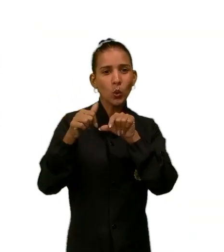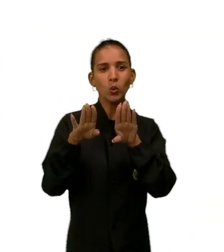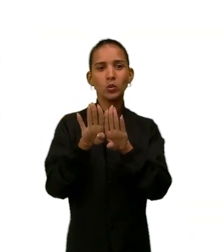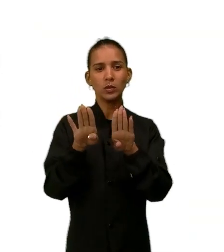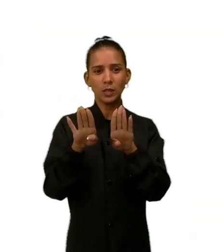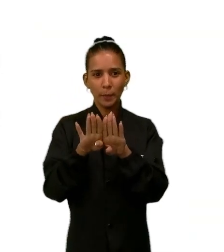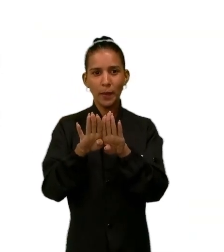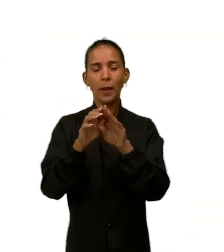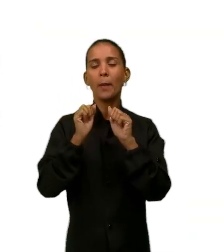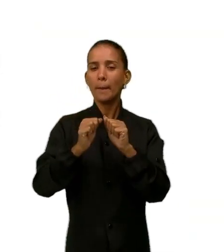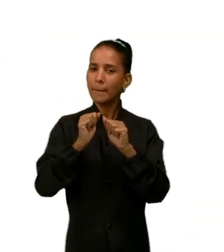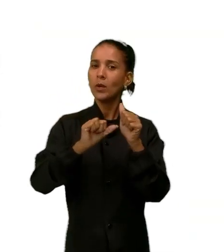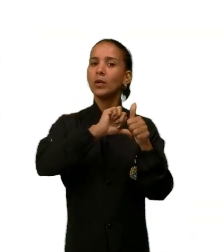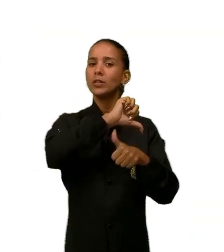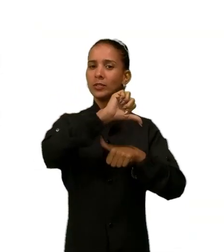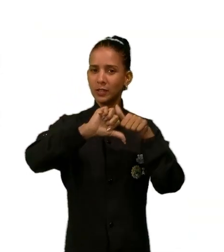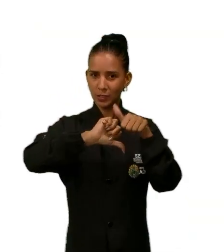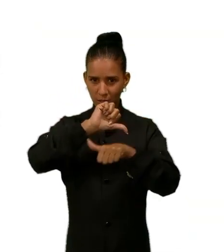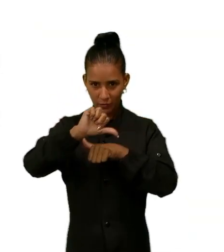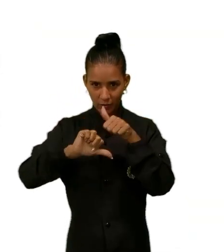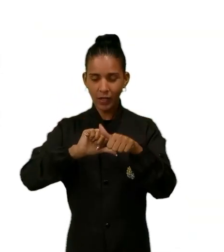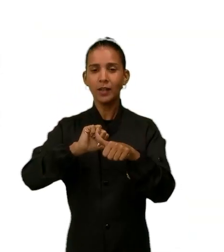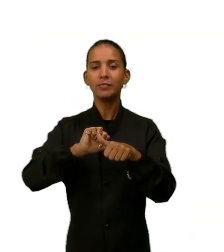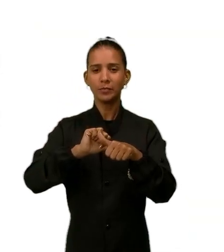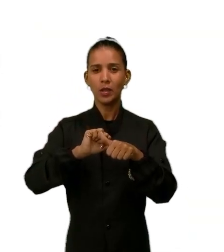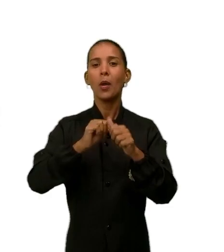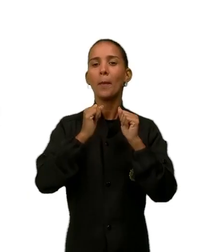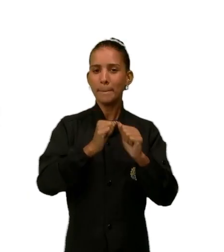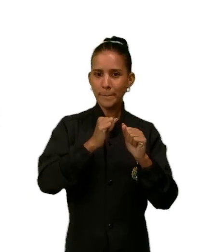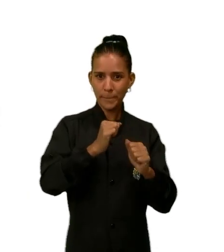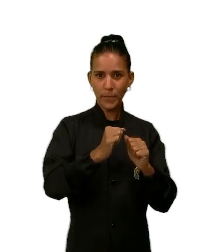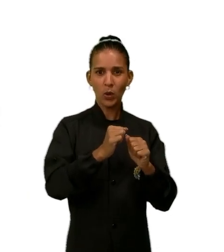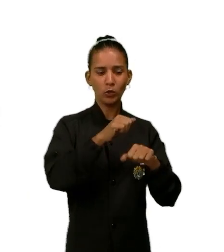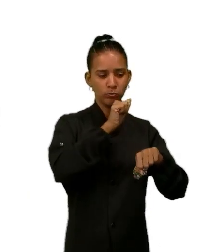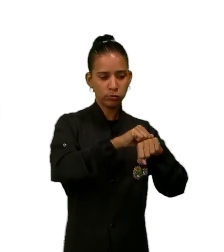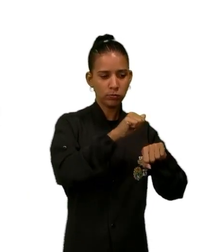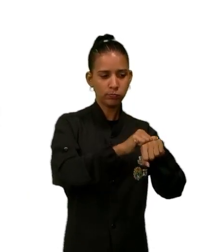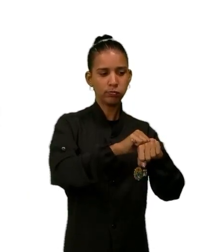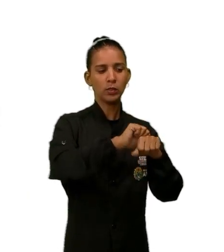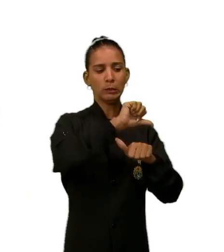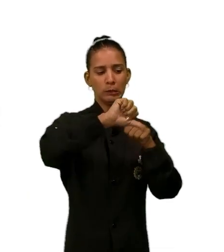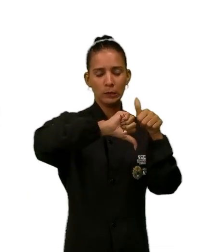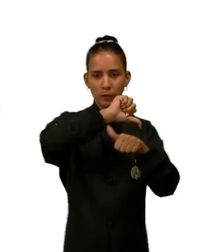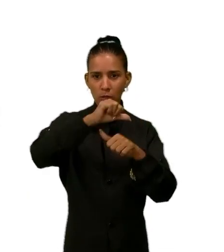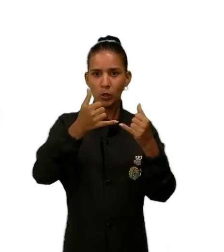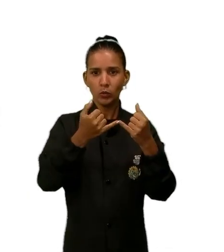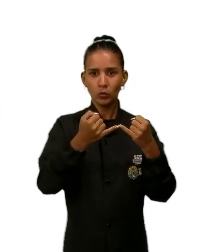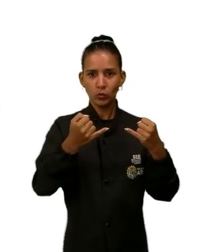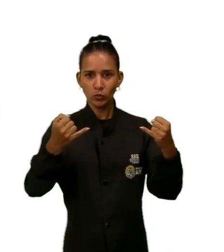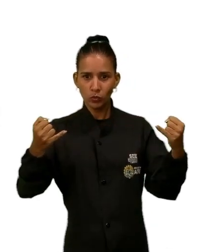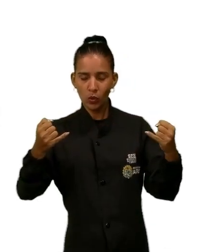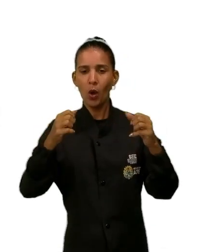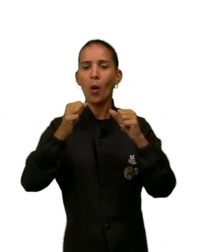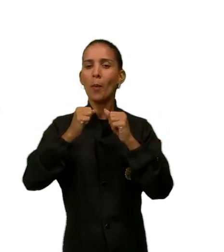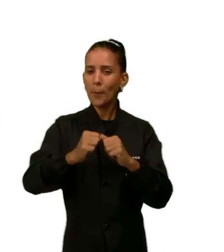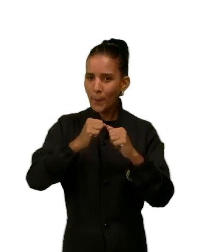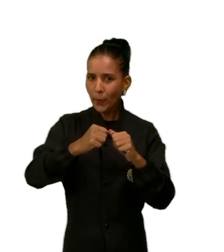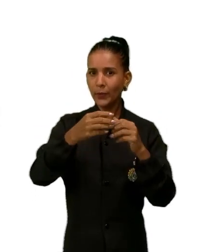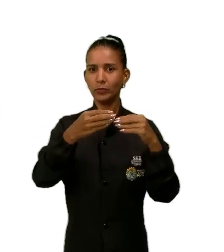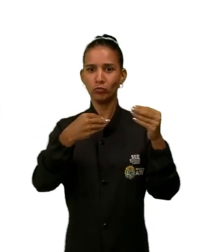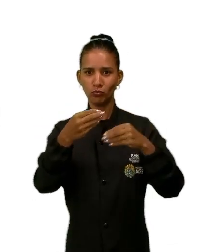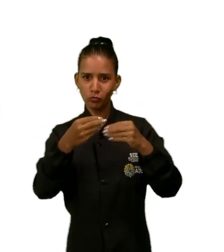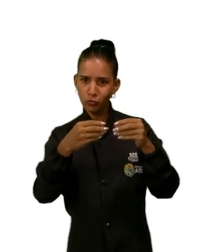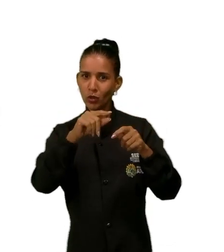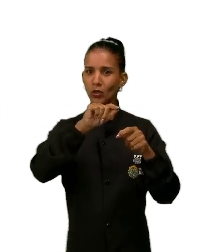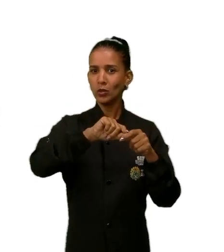capacidade de transformar eles em fios. Eles são maleáveis, né? Então a gente consegue transformar ele em chapa